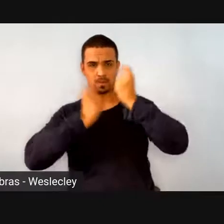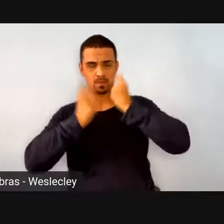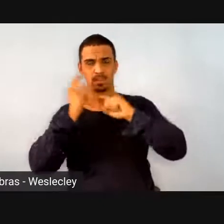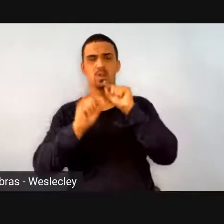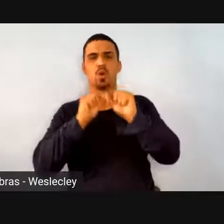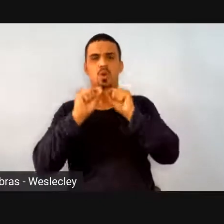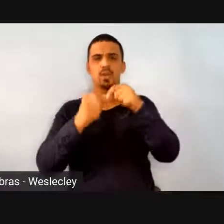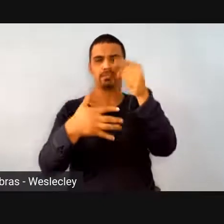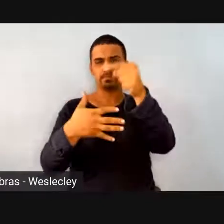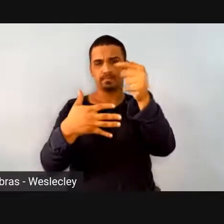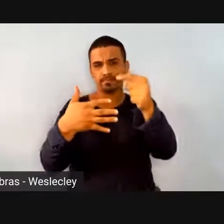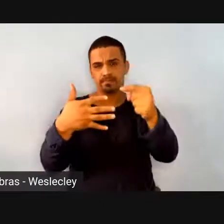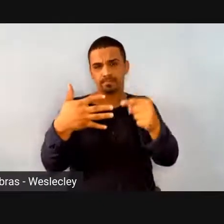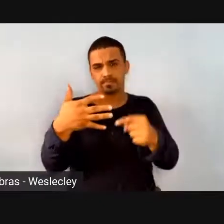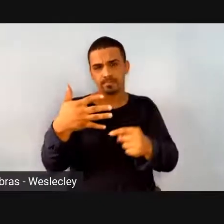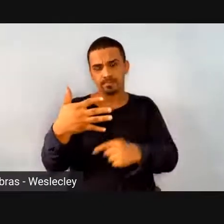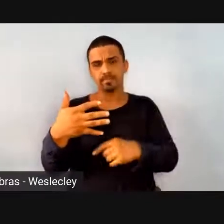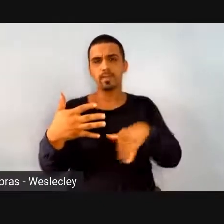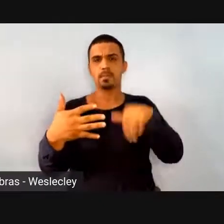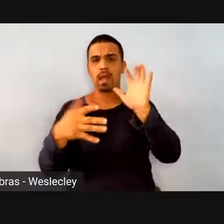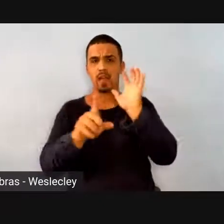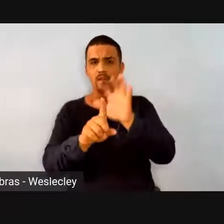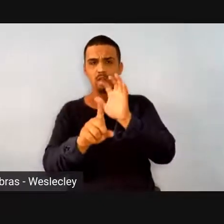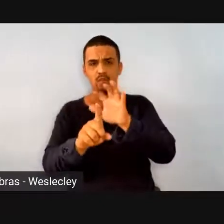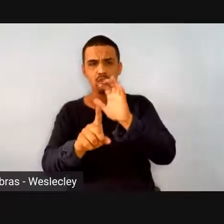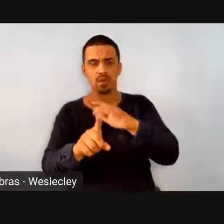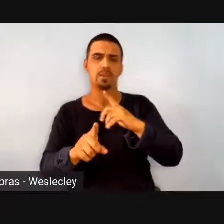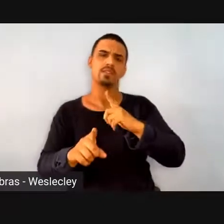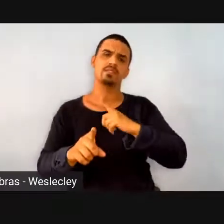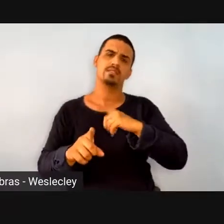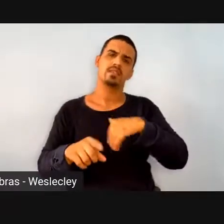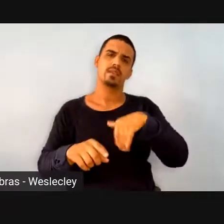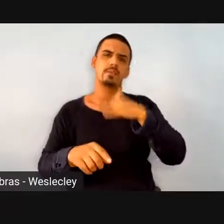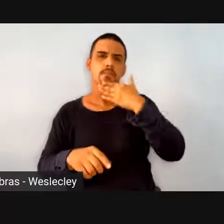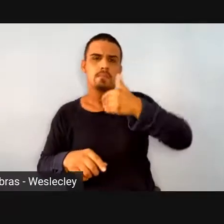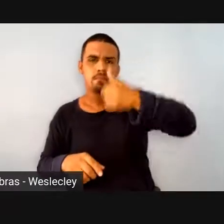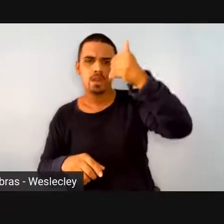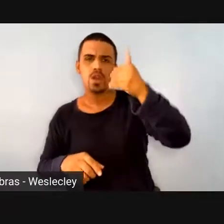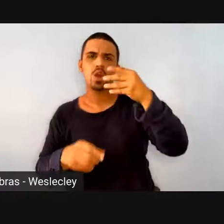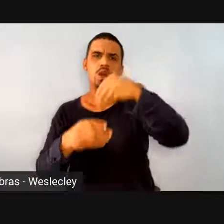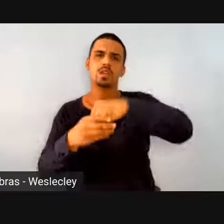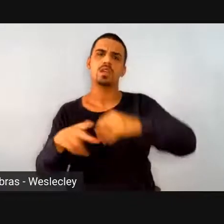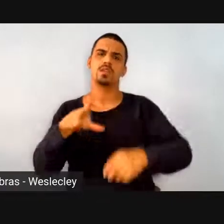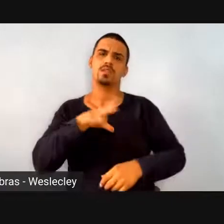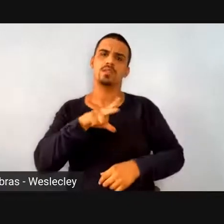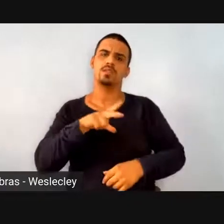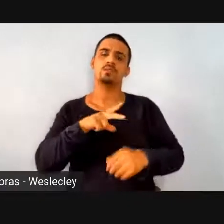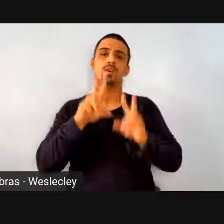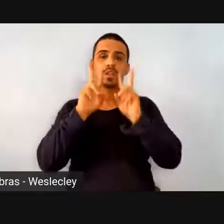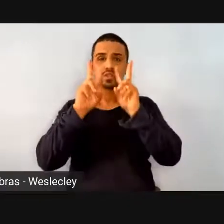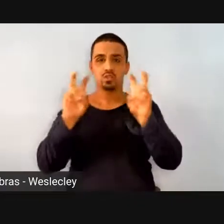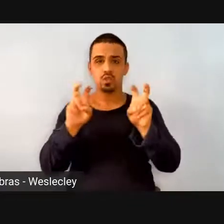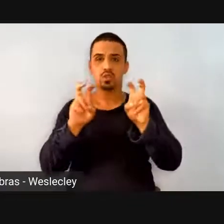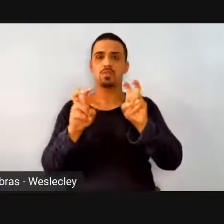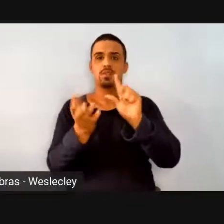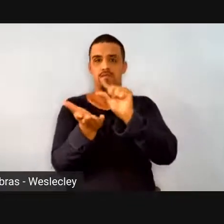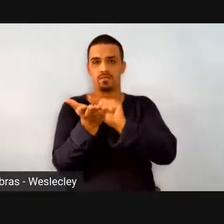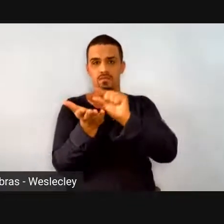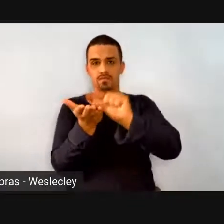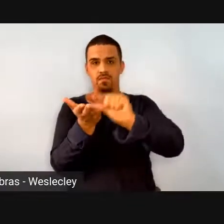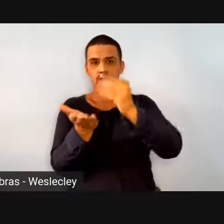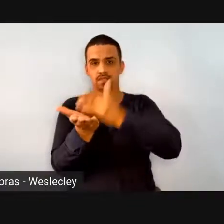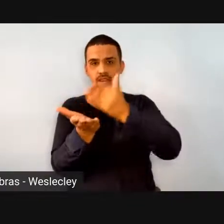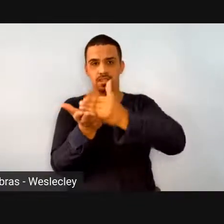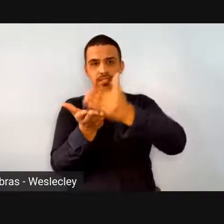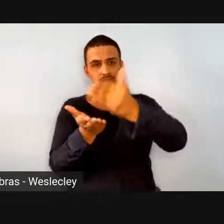as fontes mais influentes privadas do financiamento, eu acho que é a razão para preocupar com isso,